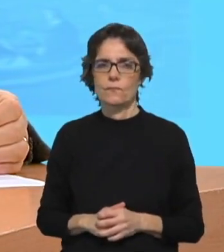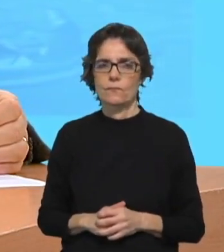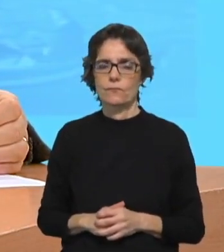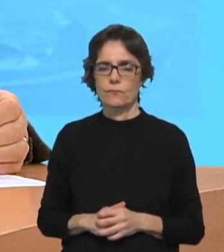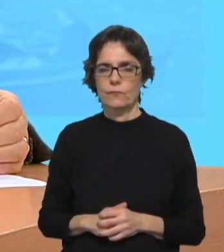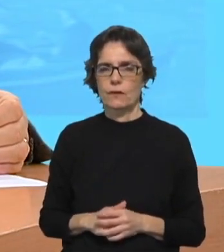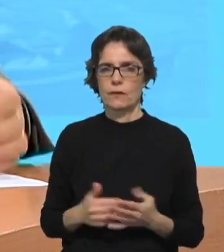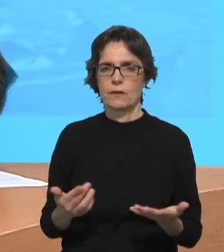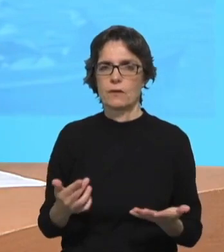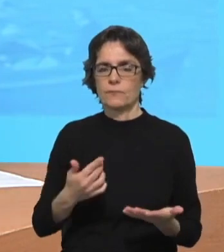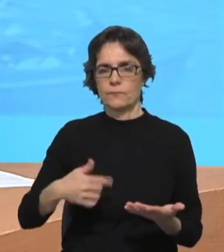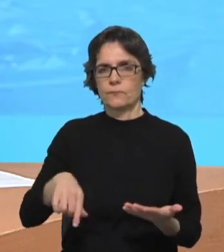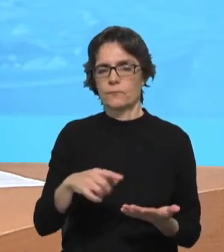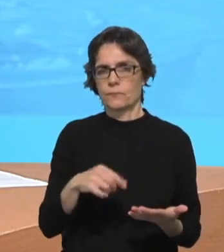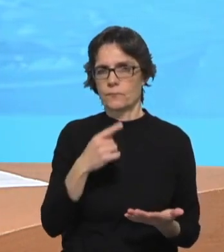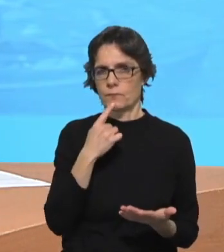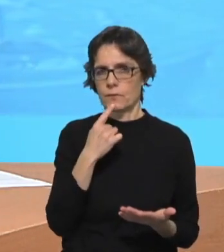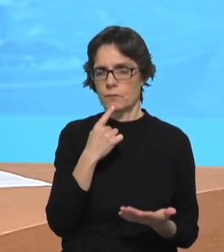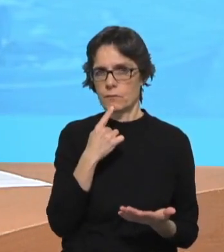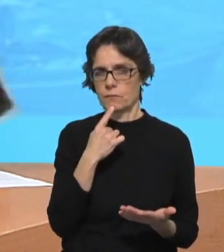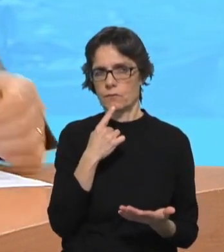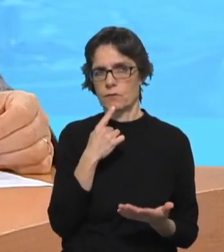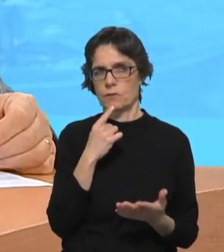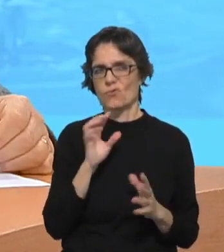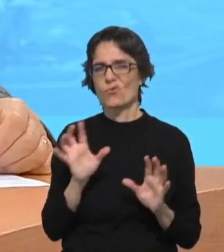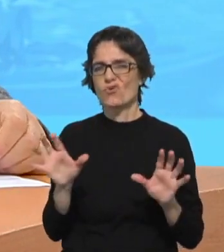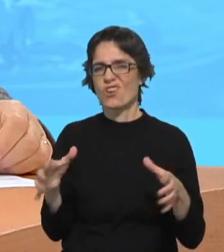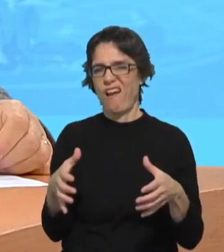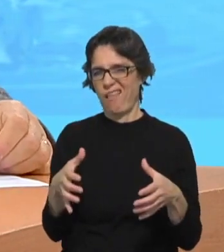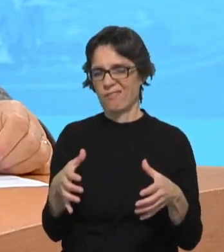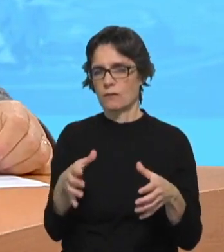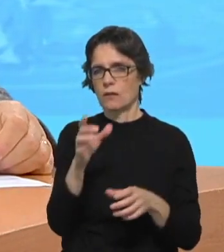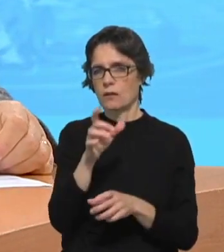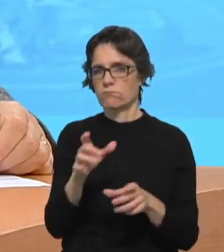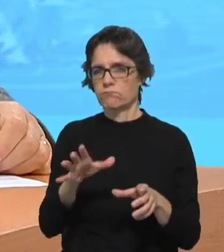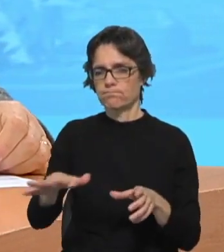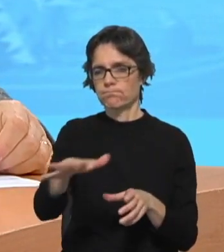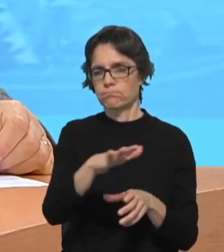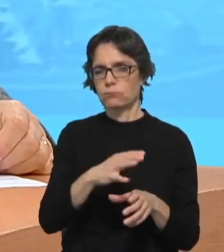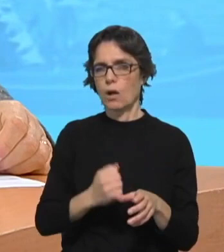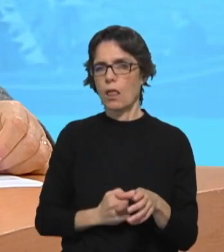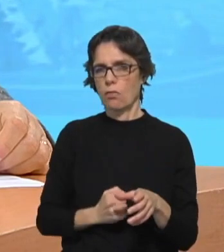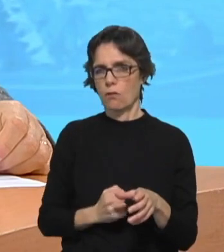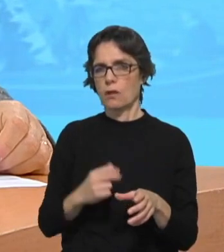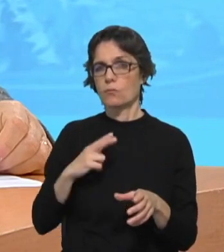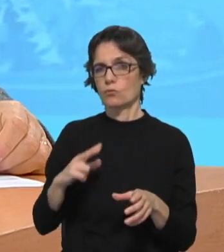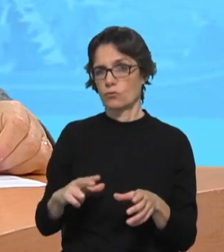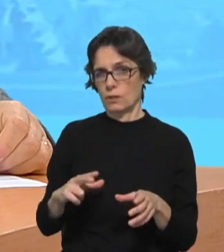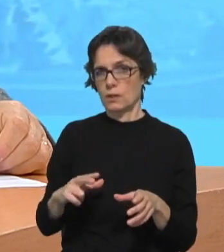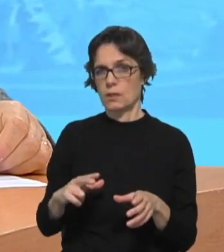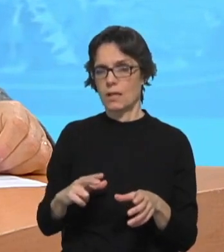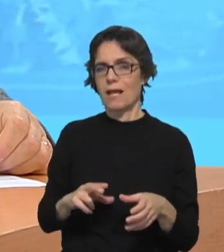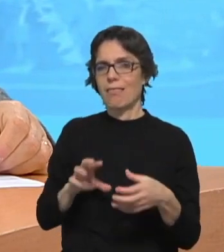ainda identificar como uma população católica portuguesa, porventura ainda está muito determinada por